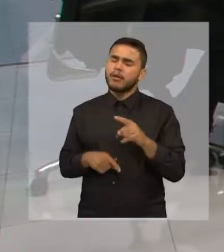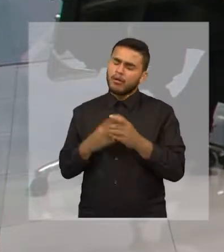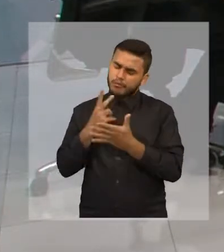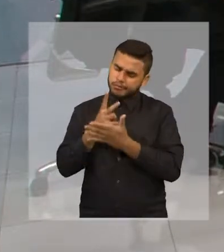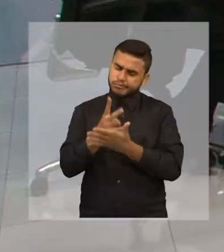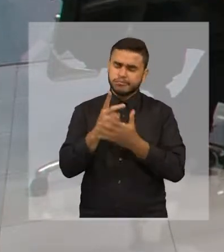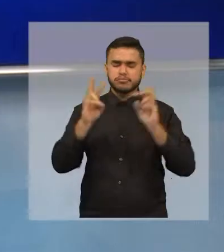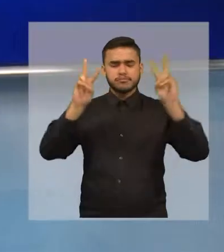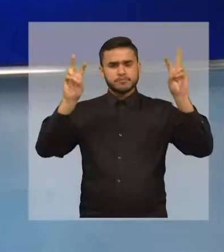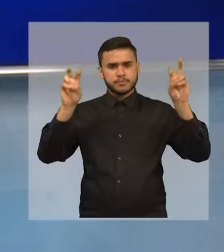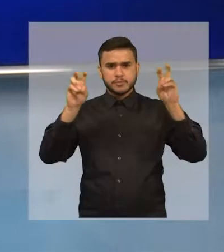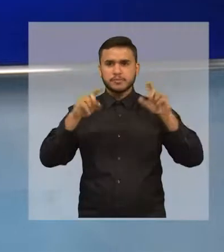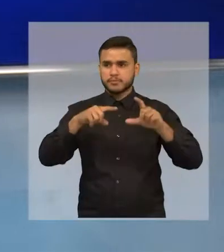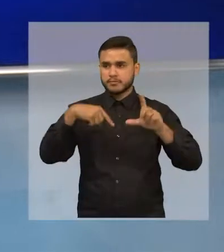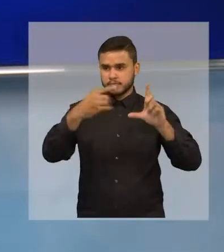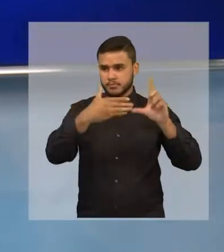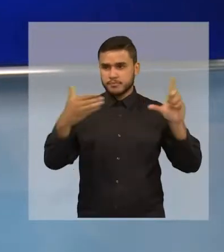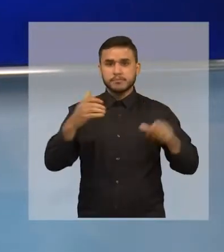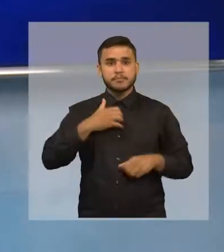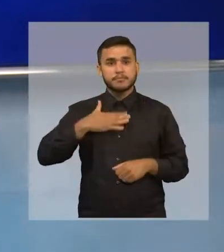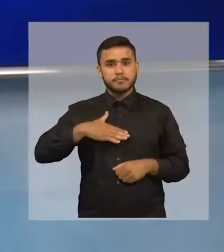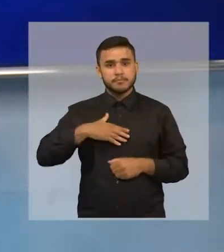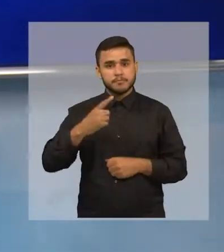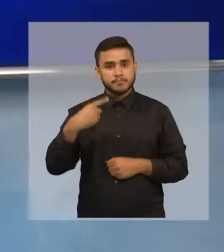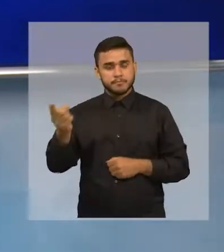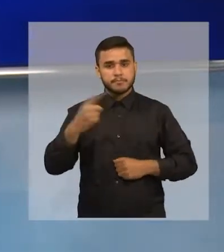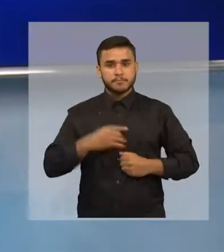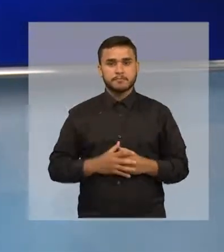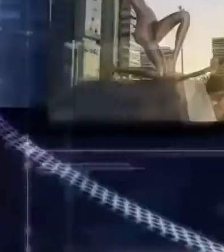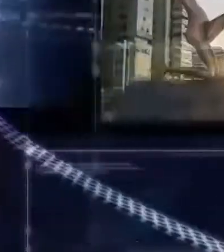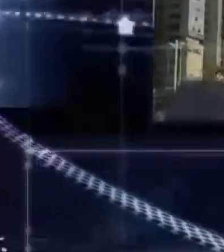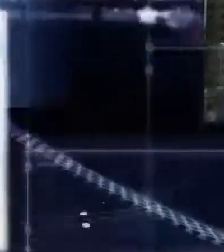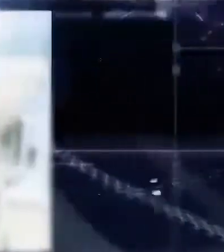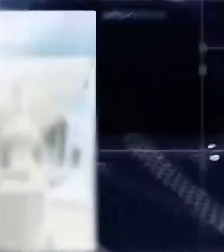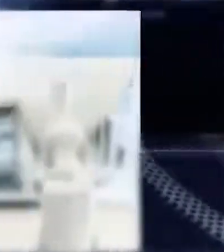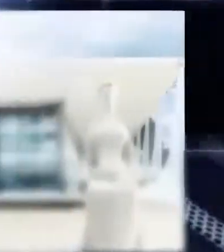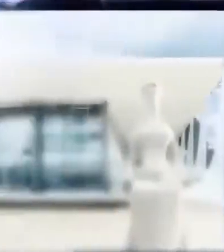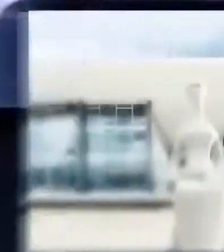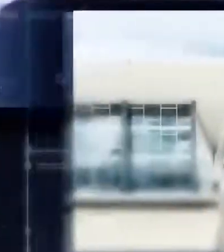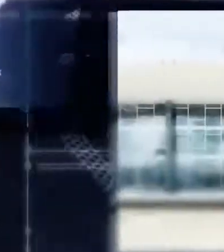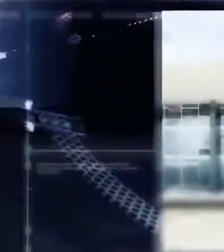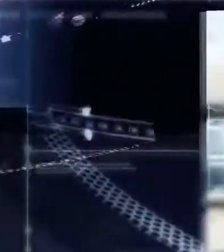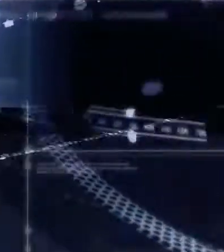sequenciar essa discussão no próximo bloco. Um instante só e a gente volta.